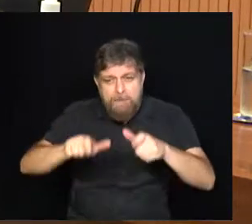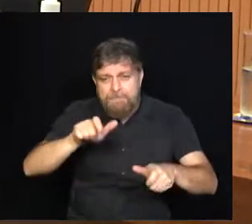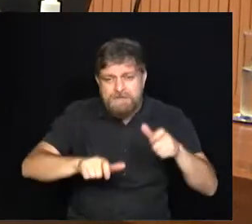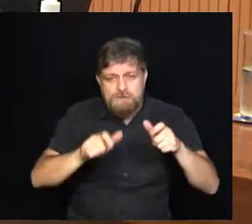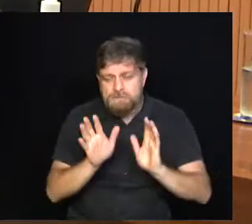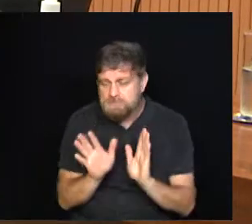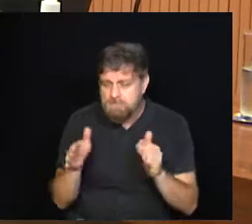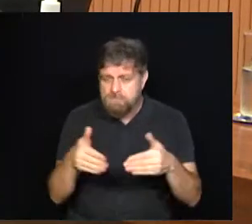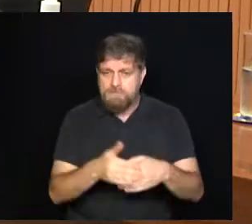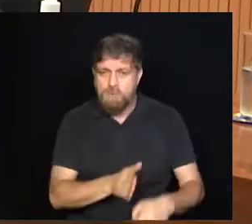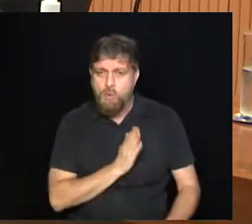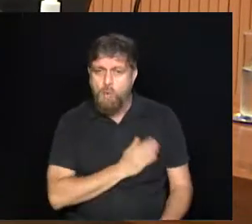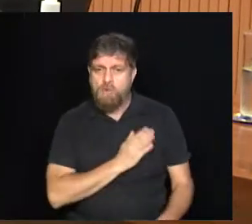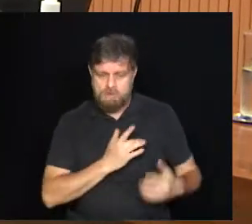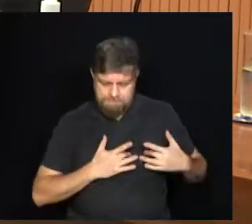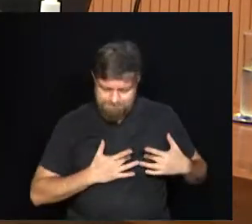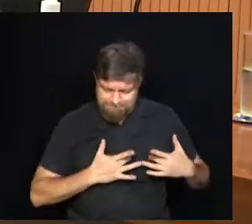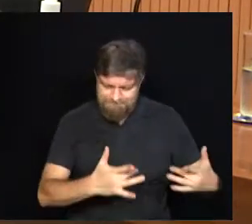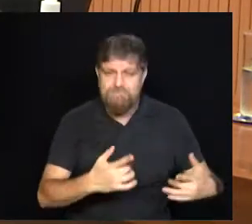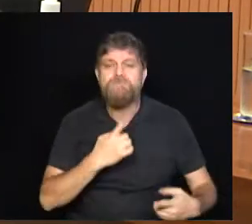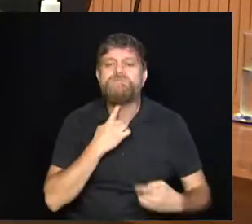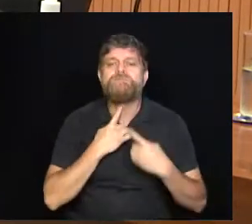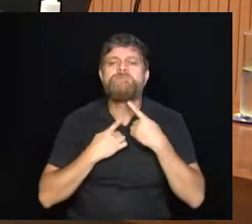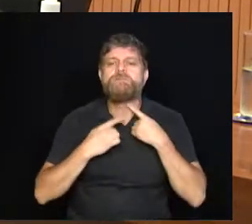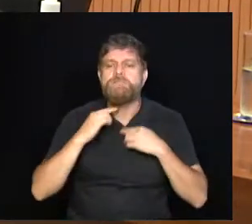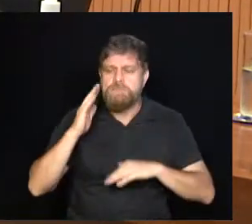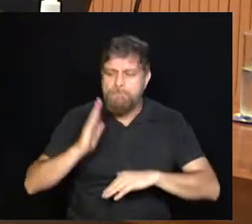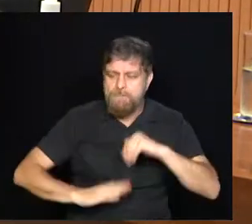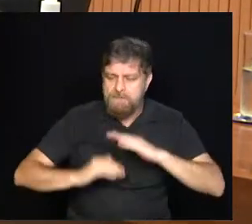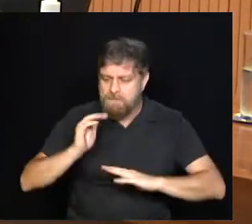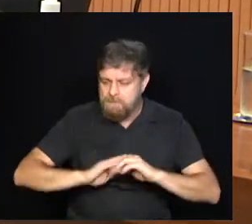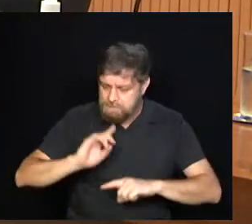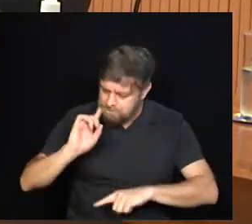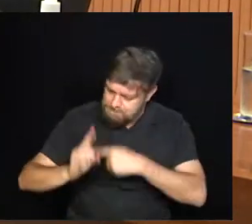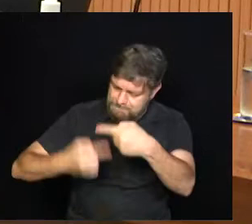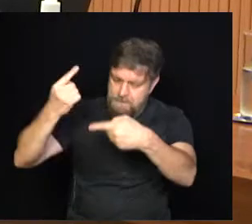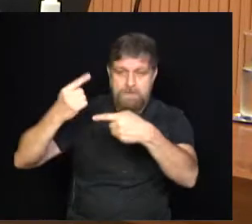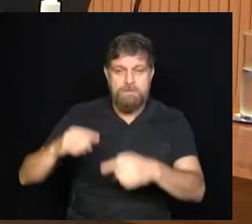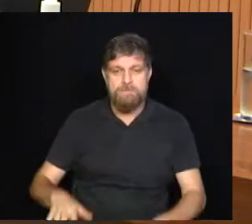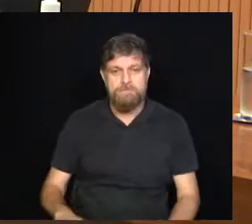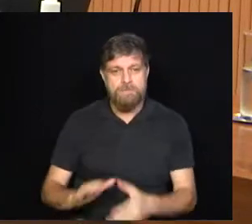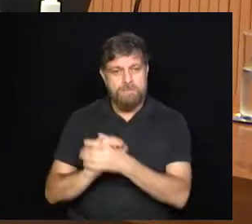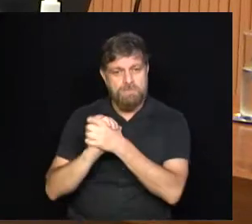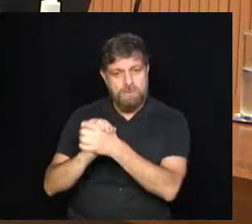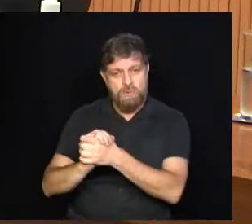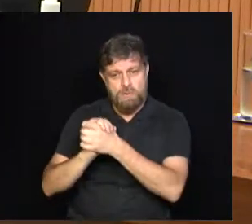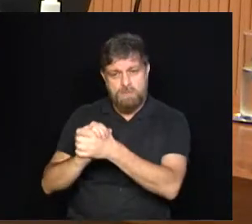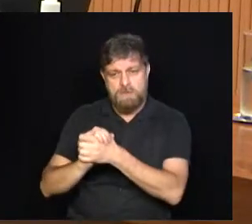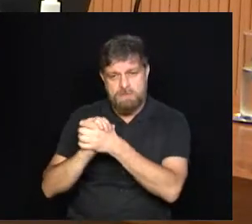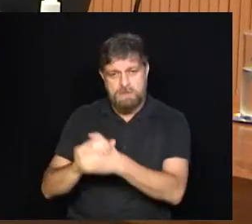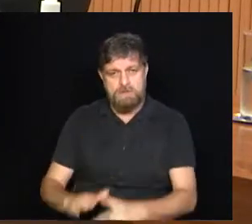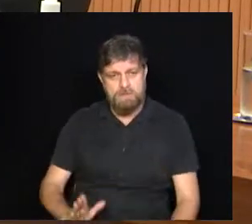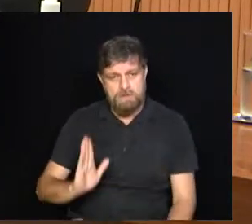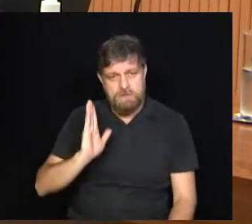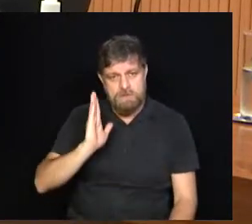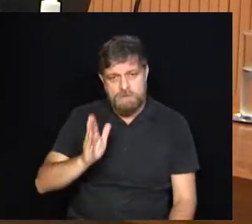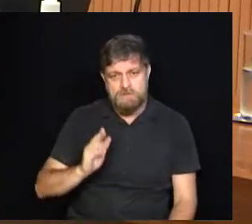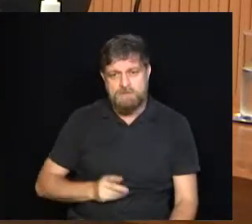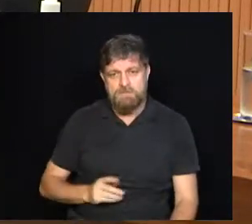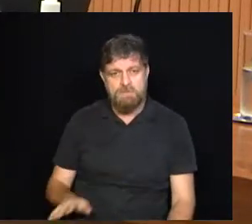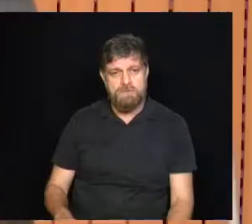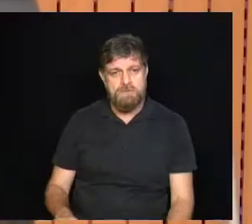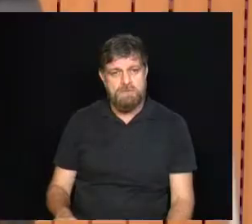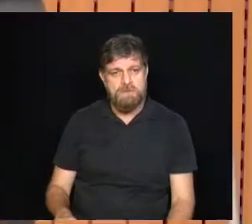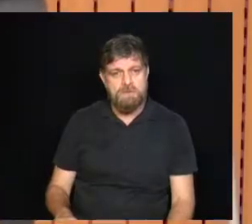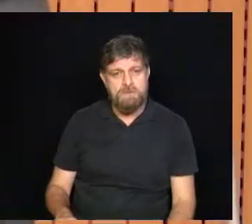muito coração, né? Com muita vontade de fazer as coisas acontecerem. Parabéns aí eu já vou chamá-la já, né?